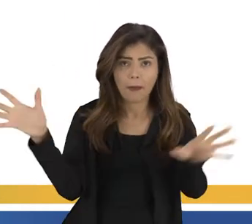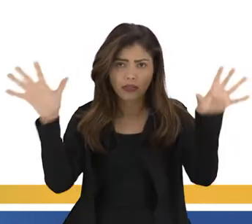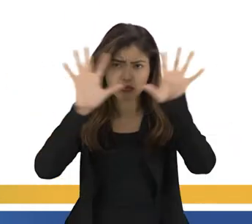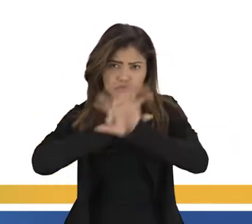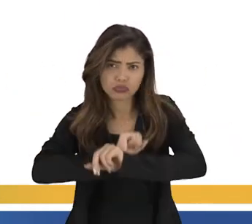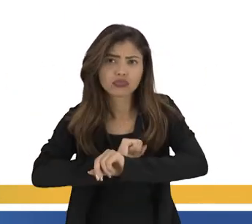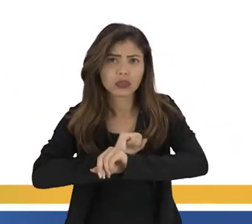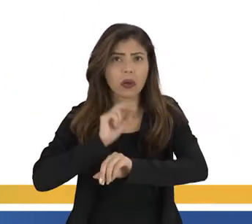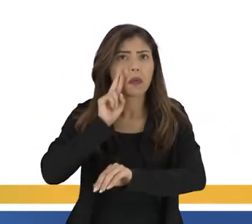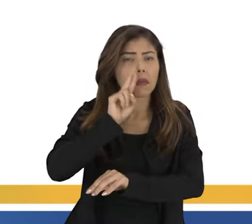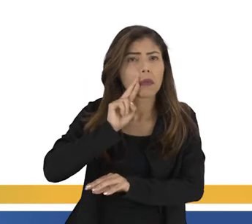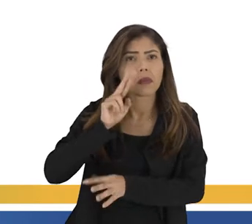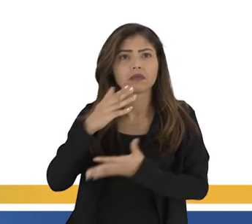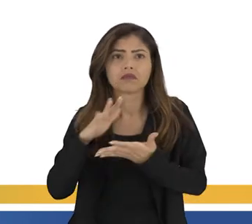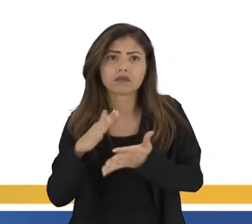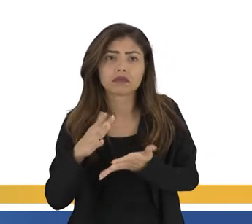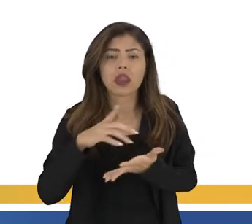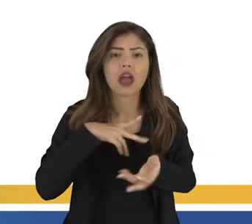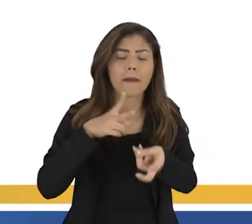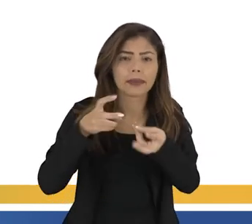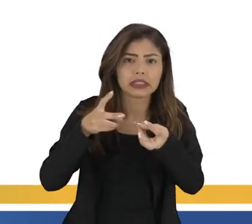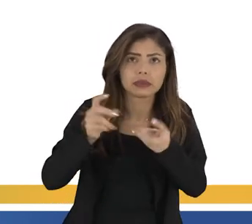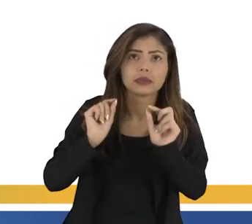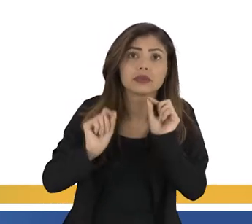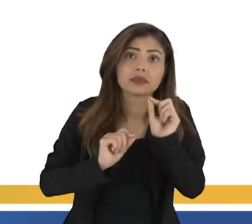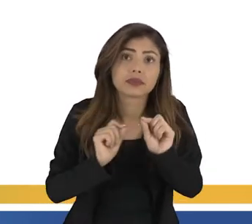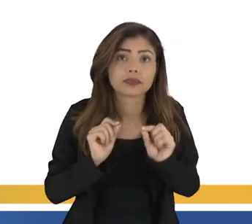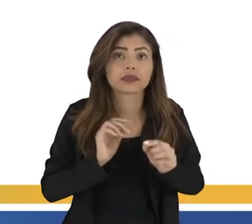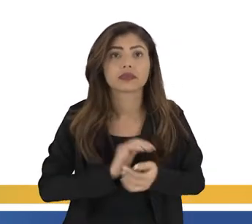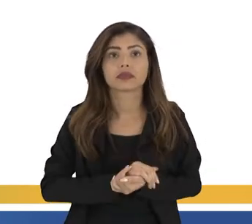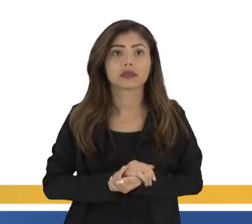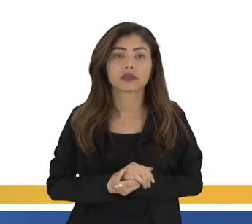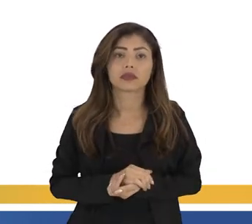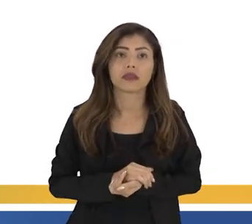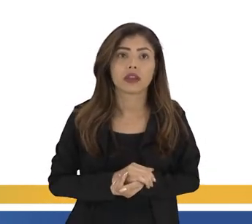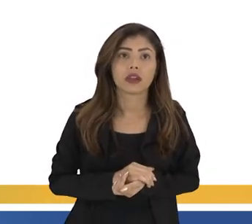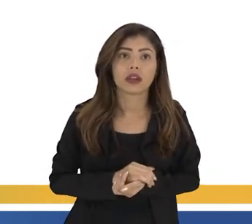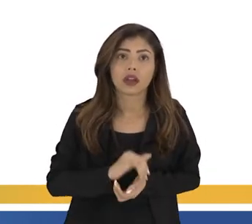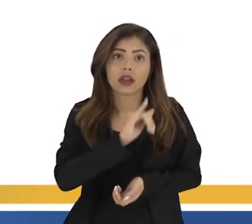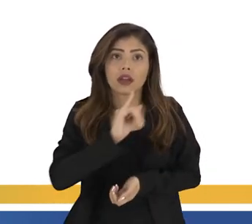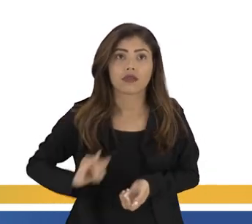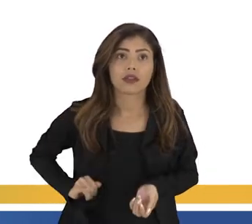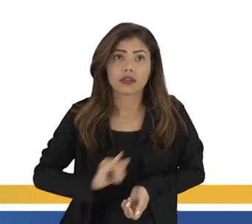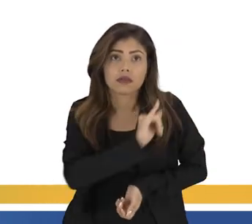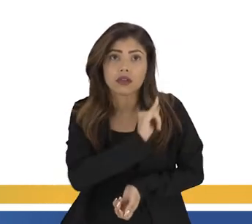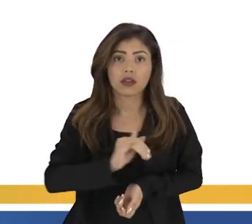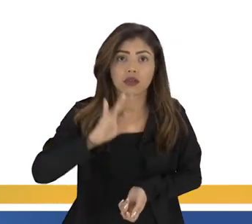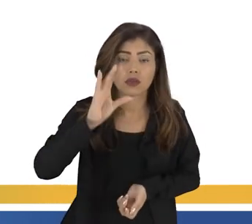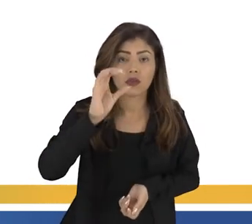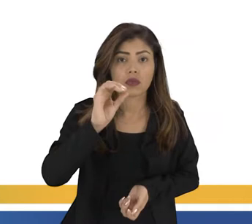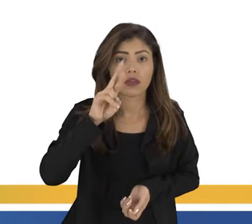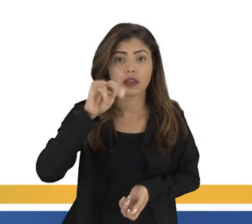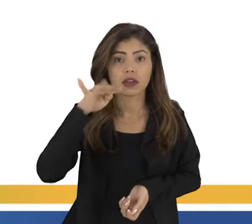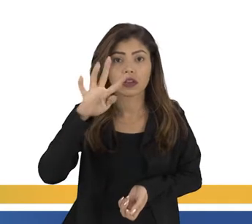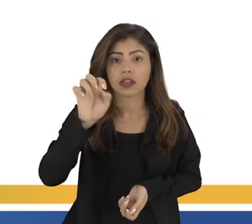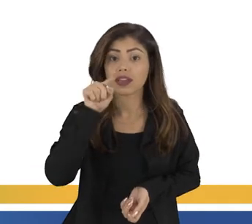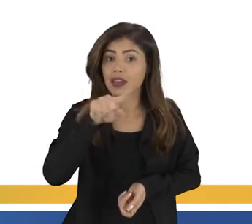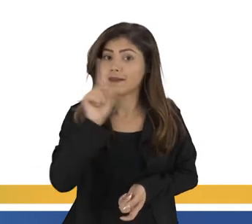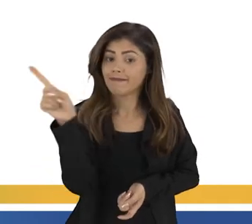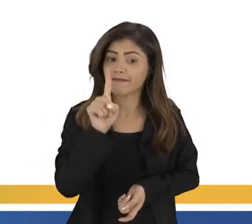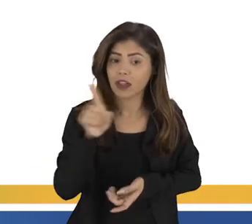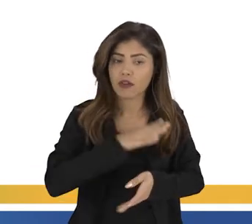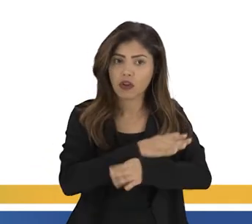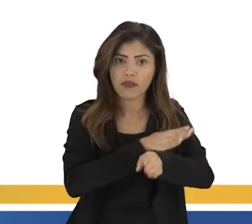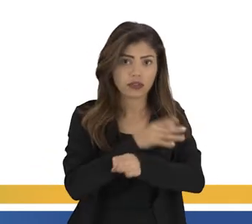pouco mais escura um rosa na nosso percebemos aí né o império romano do oriente e se não foi invadido